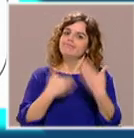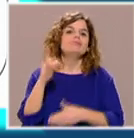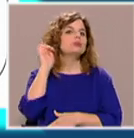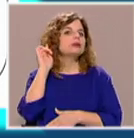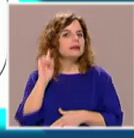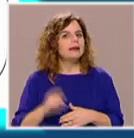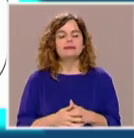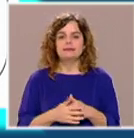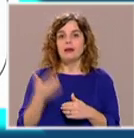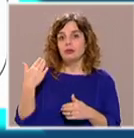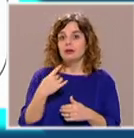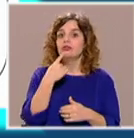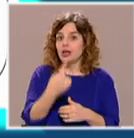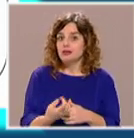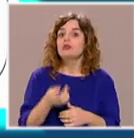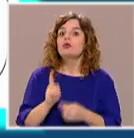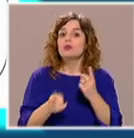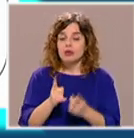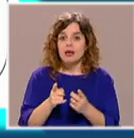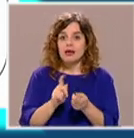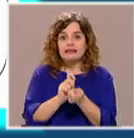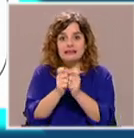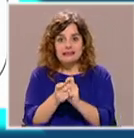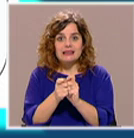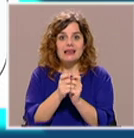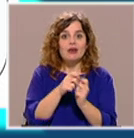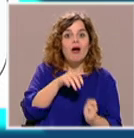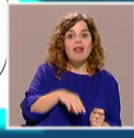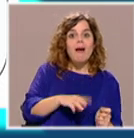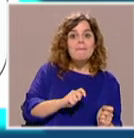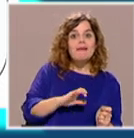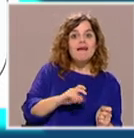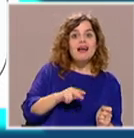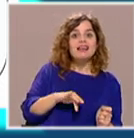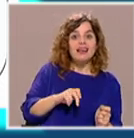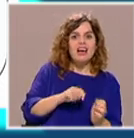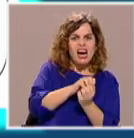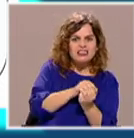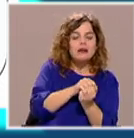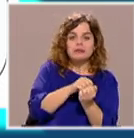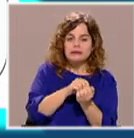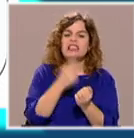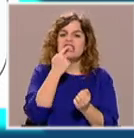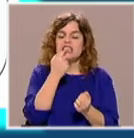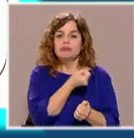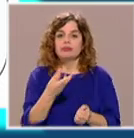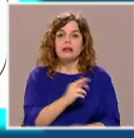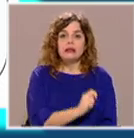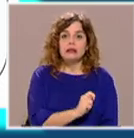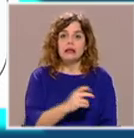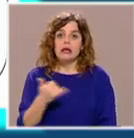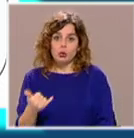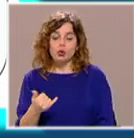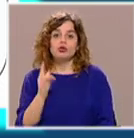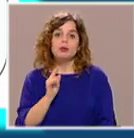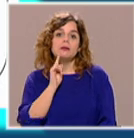já referi a tal transformação então mecânica. A nossa dentição é constituída por 32 dentes. Eles começam a